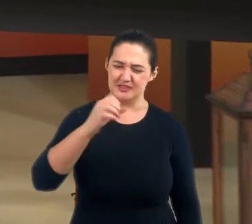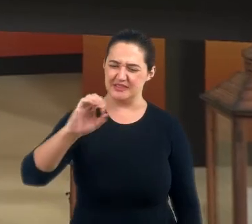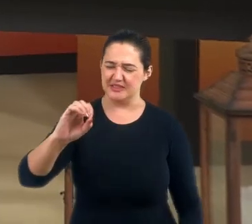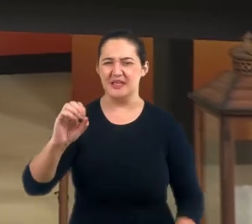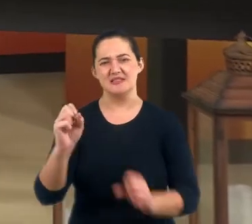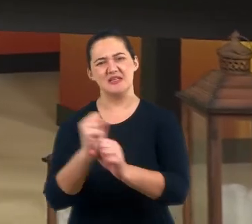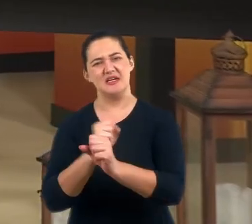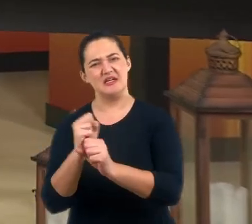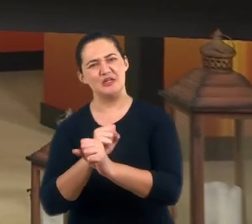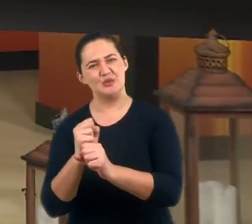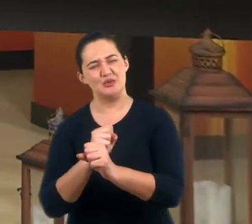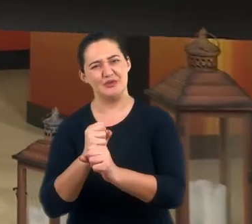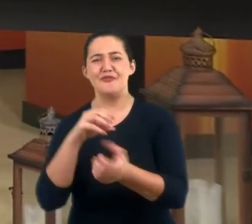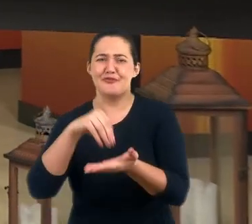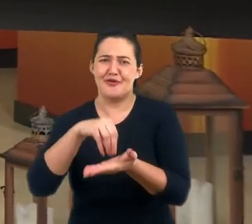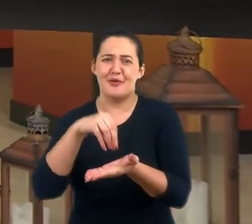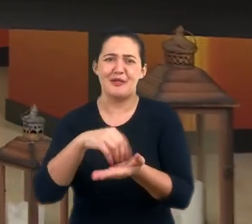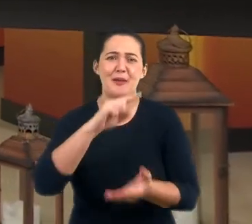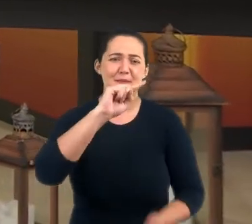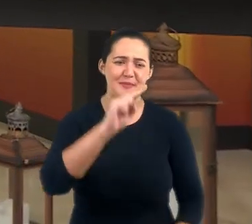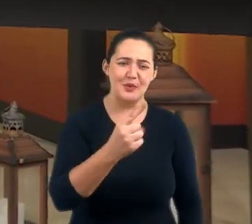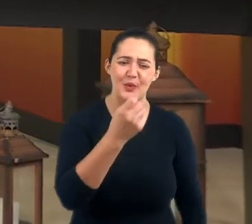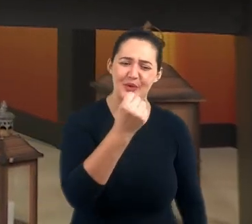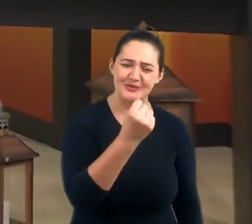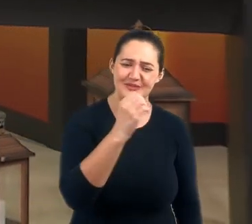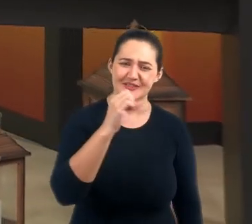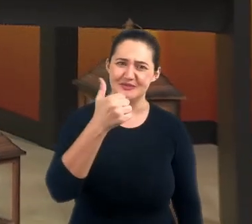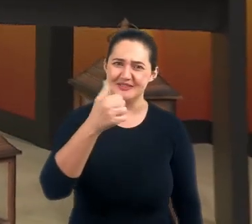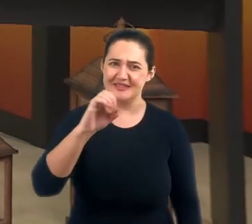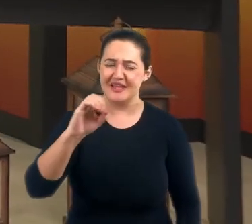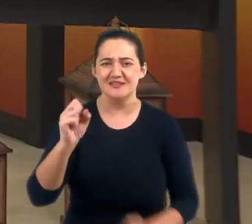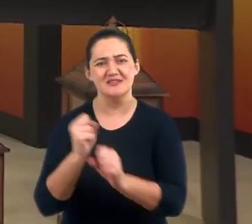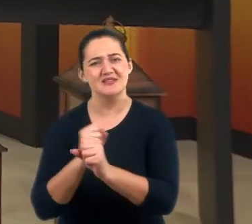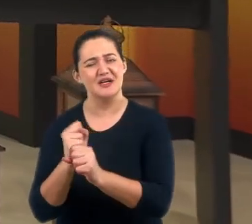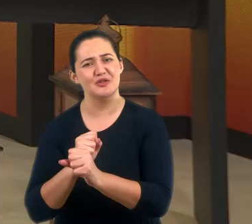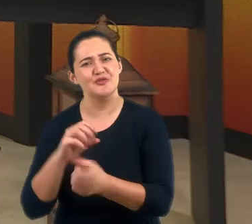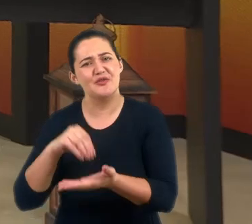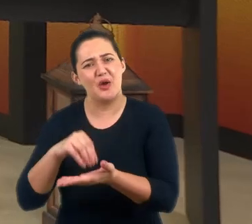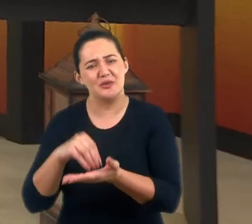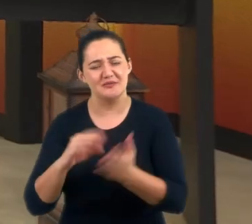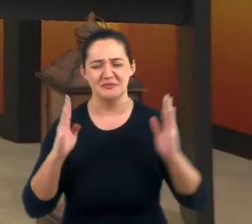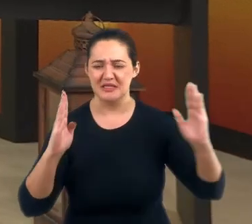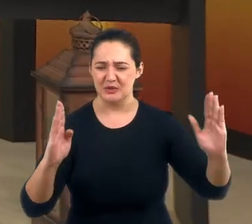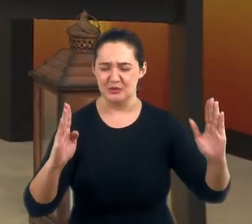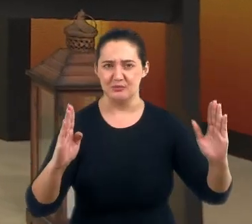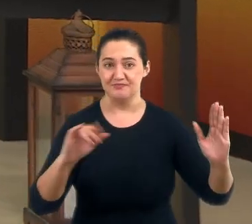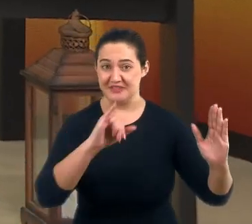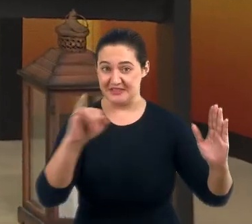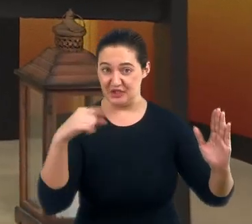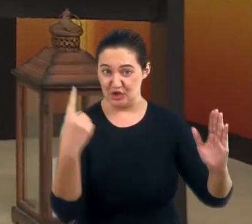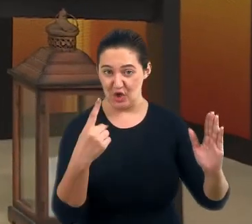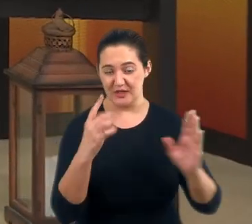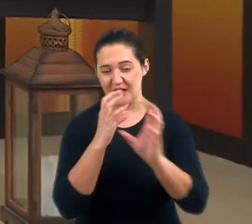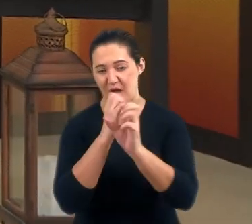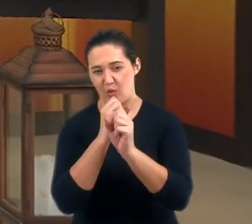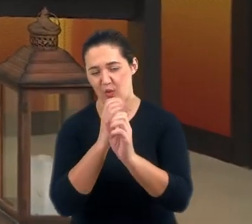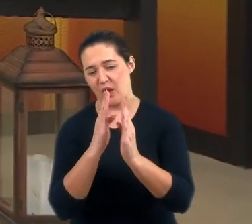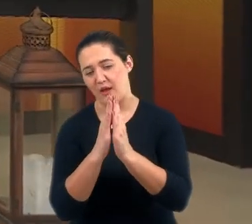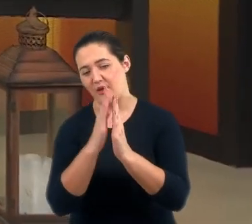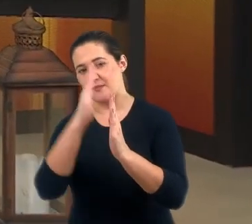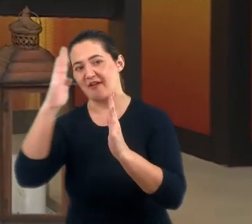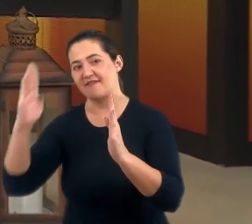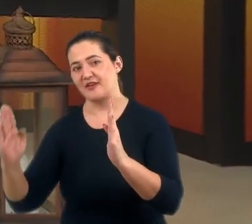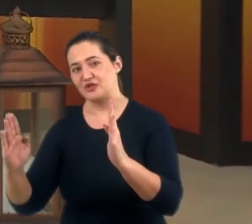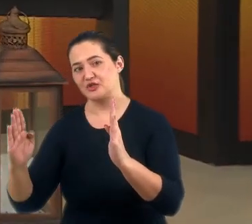dos 2.300 anos, ou 2.300 tardes e manhãs. Se jogarmos 1.810 anos para frente, onde